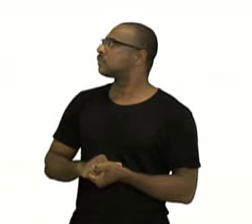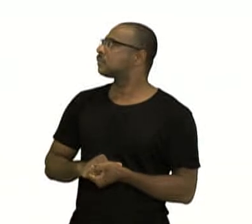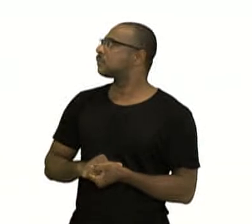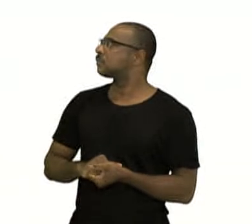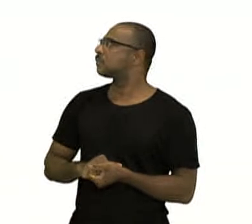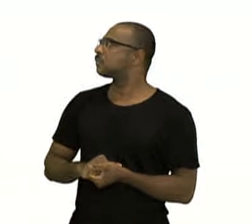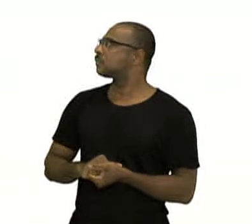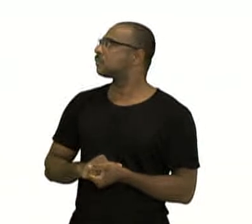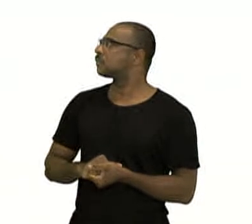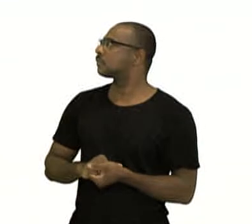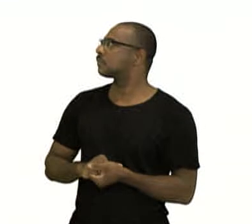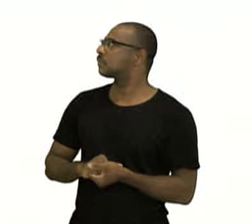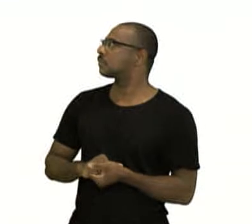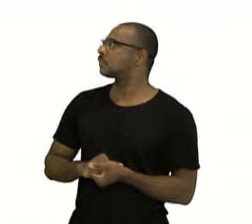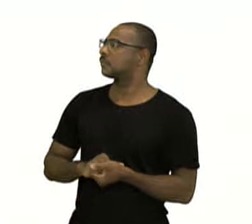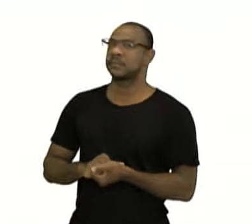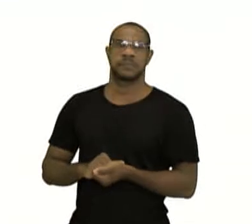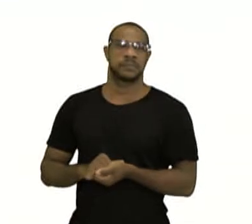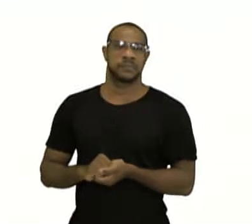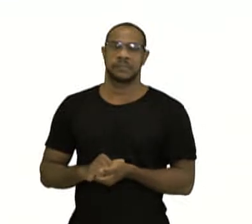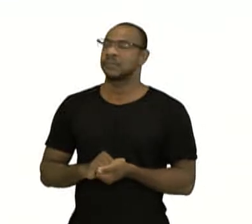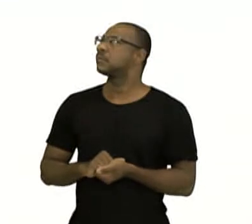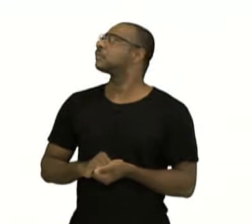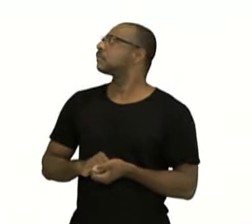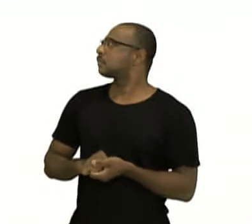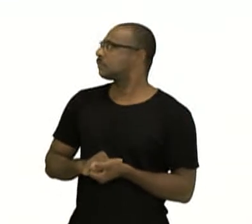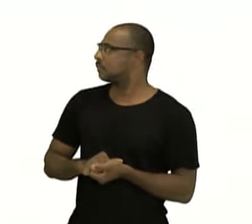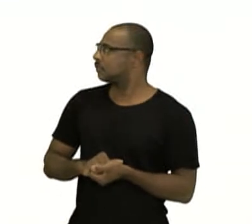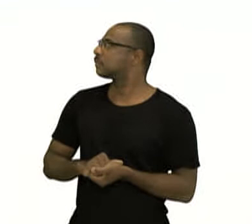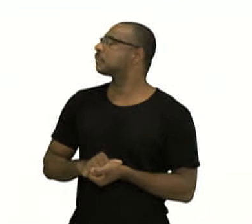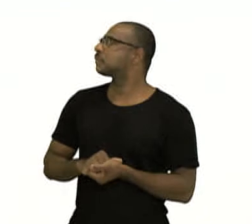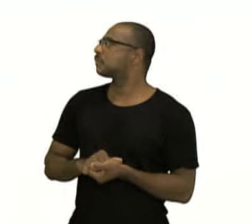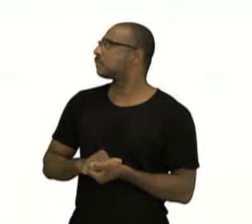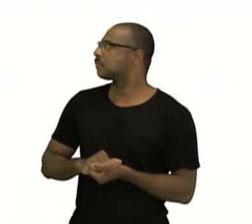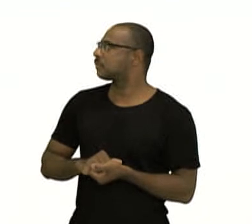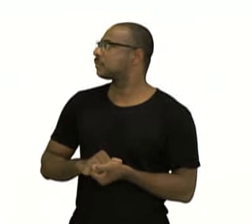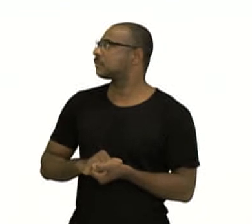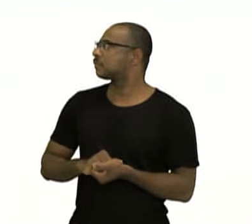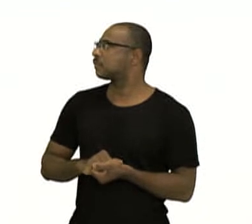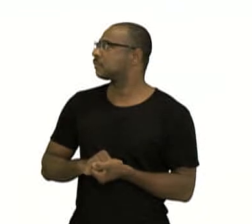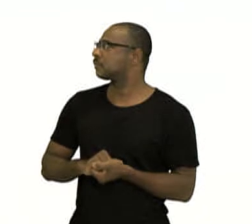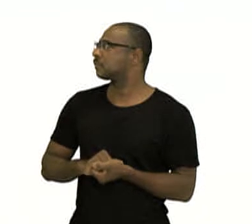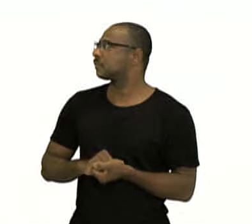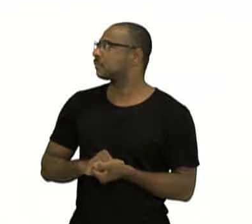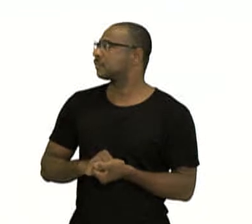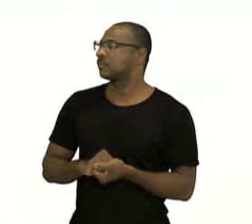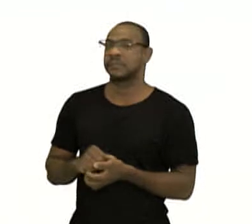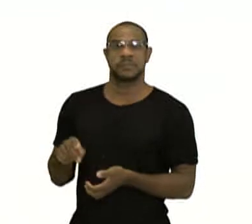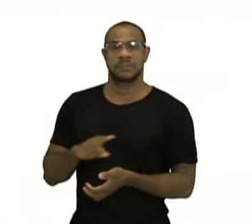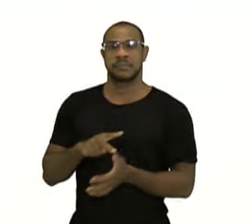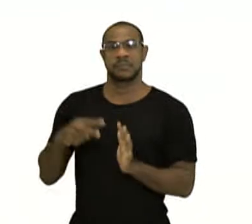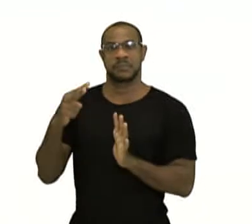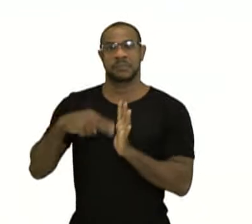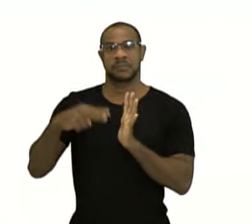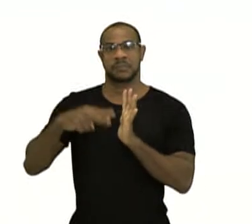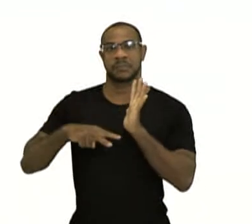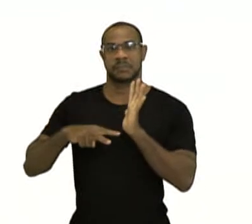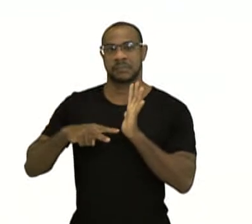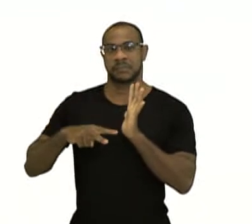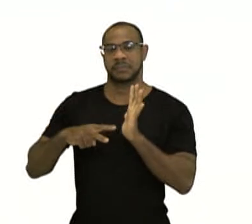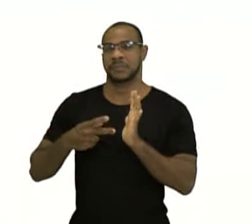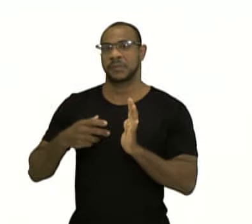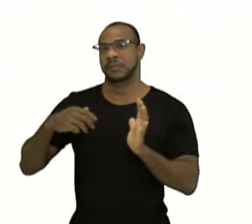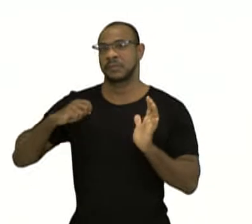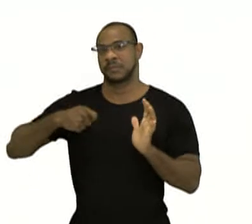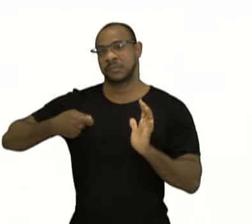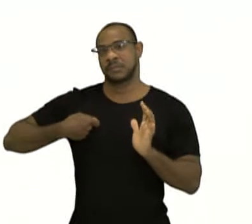Poeta, novelista, dramaturgo, cientista y crítico uruguayo, perteneciente a